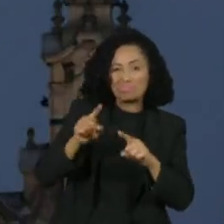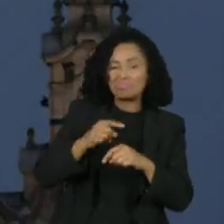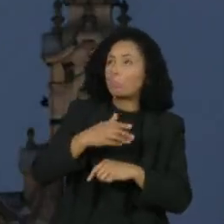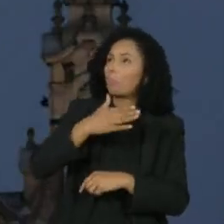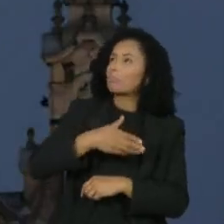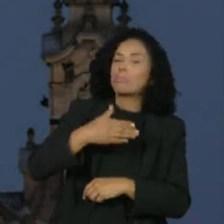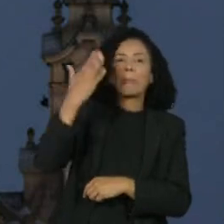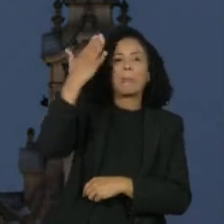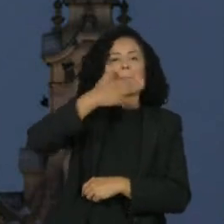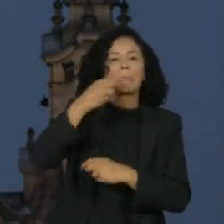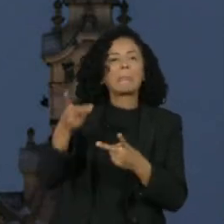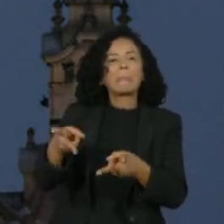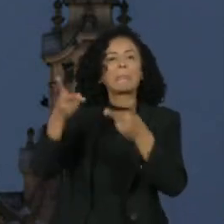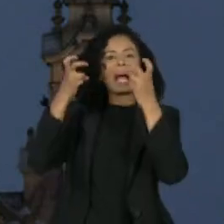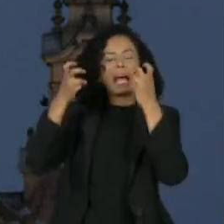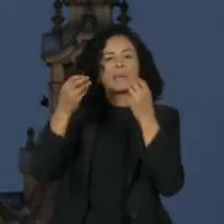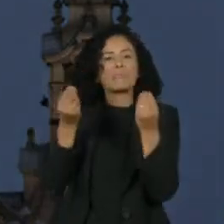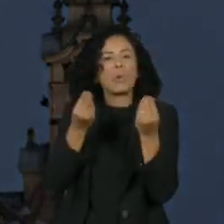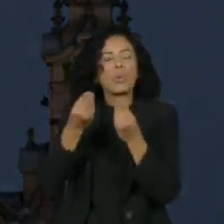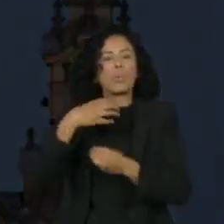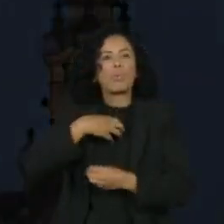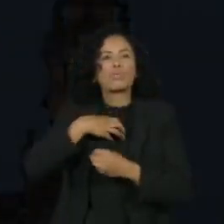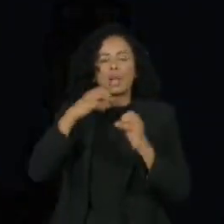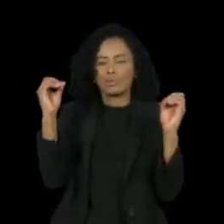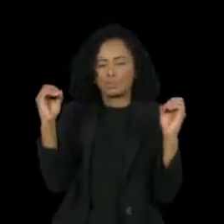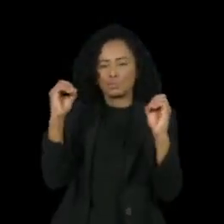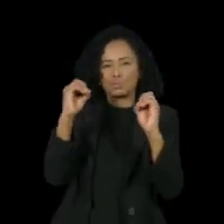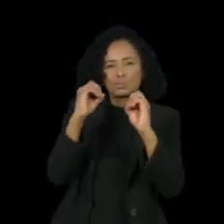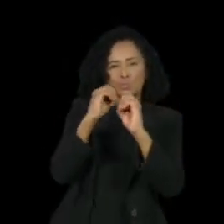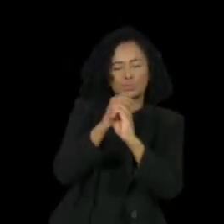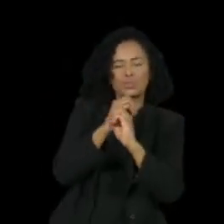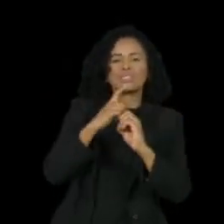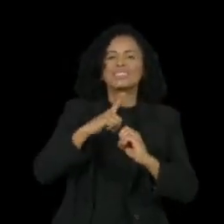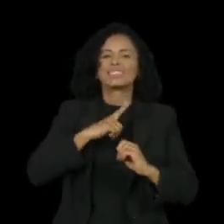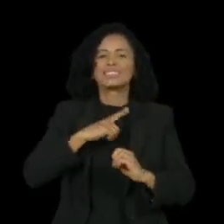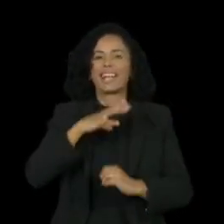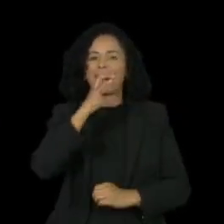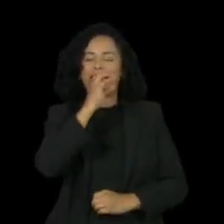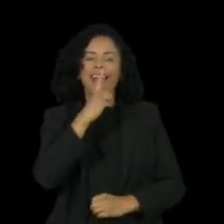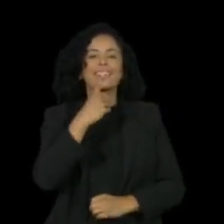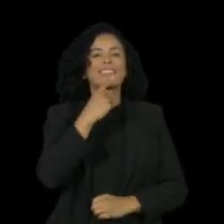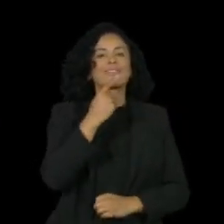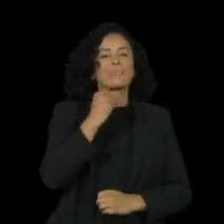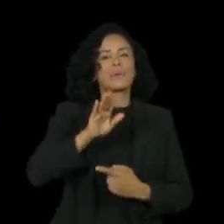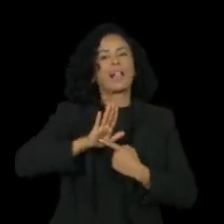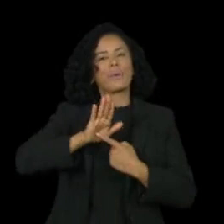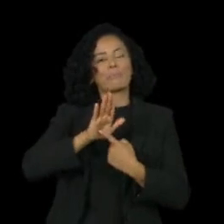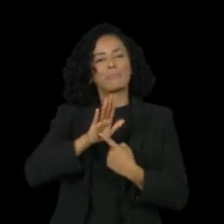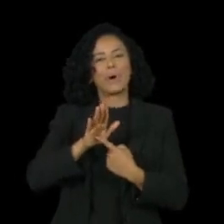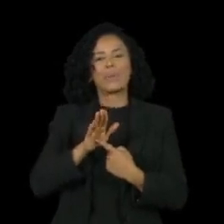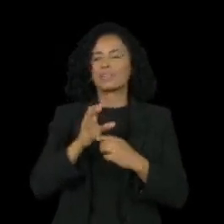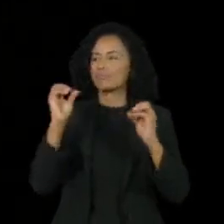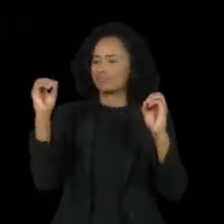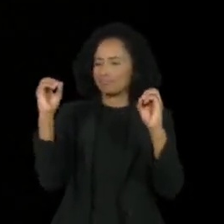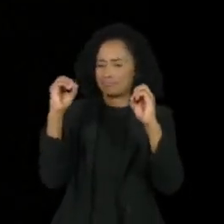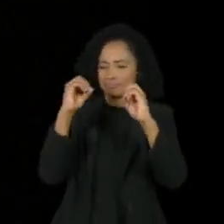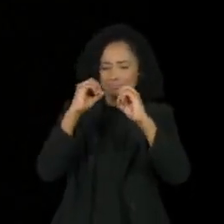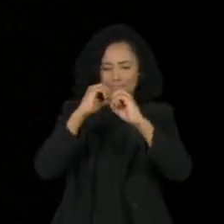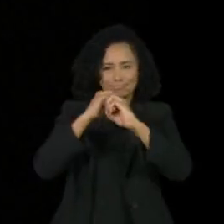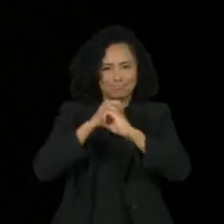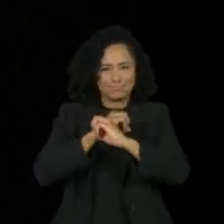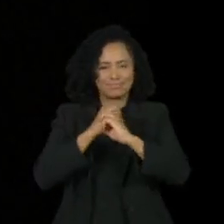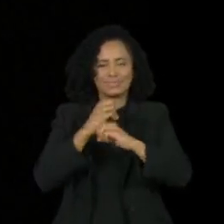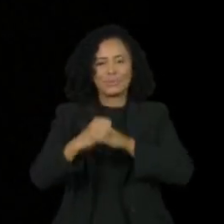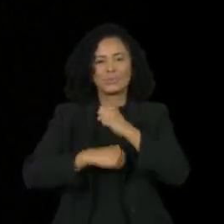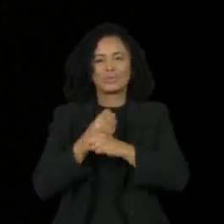chamada assim porque o satélite fica com uma cor entre o laranja eo vermelho Este foi o primeiro e único eclipse lunar total de